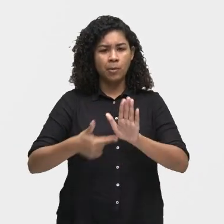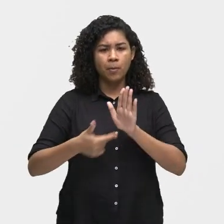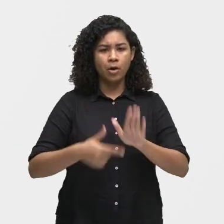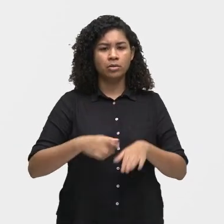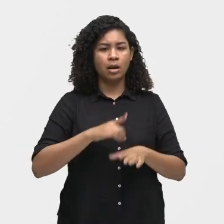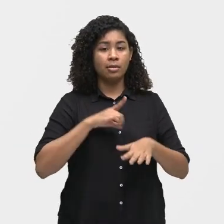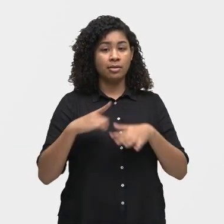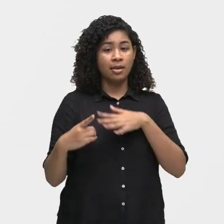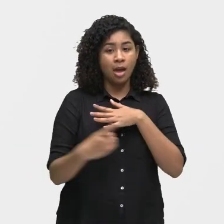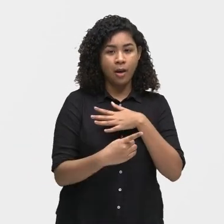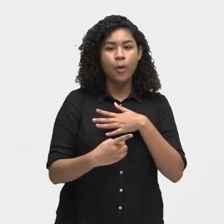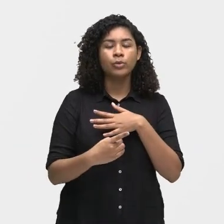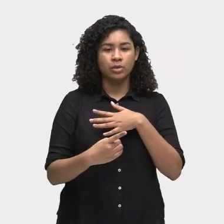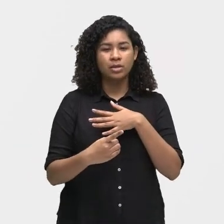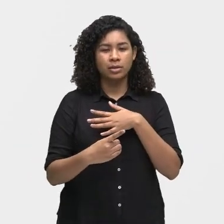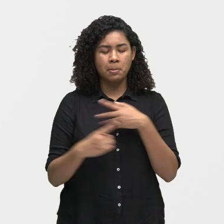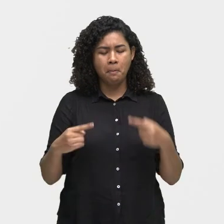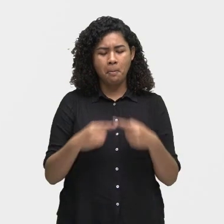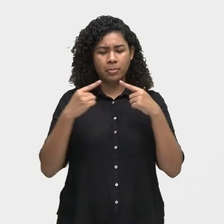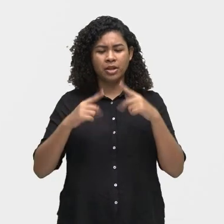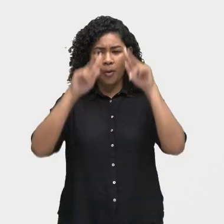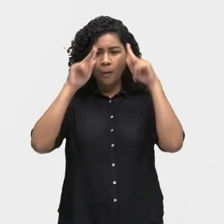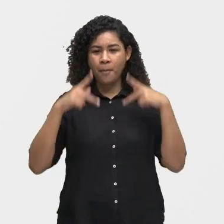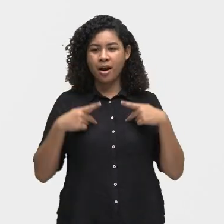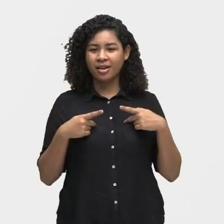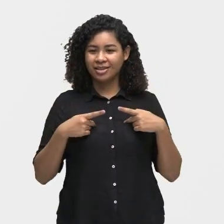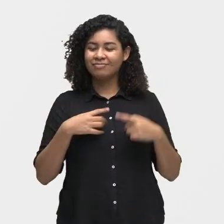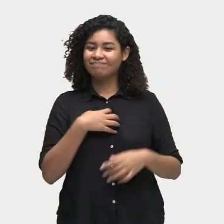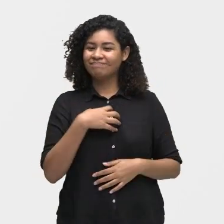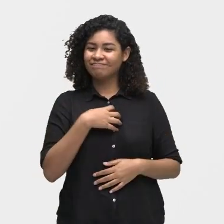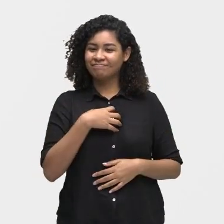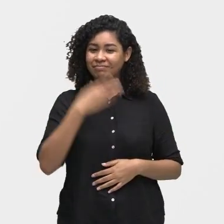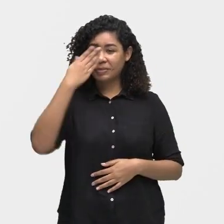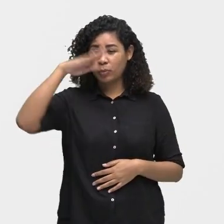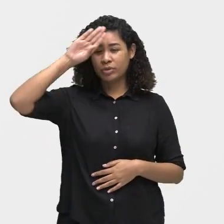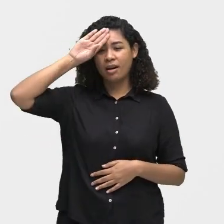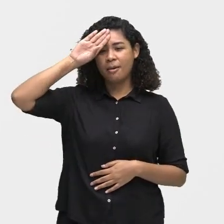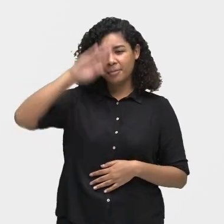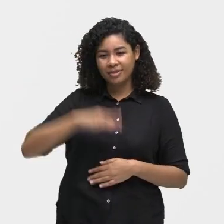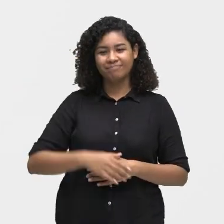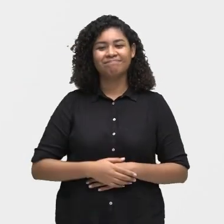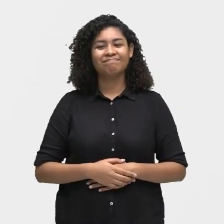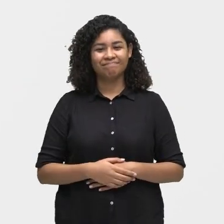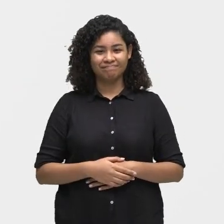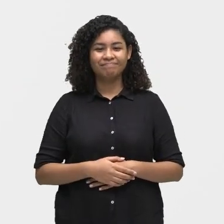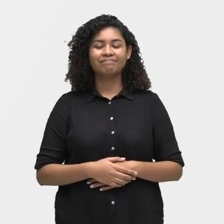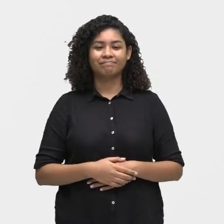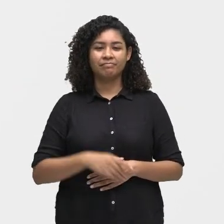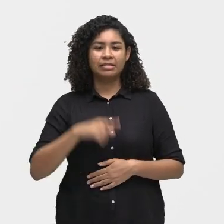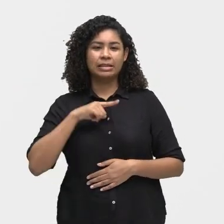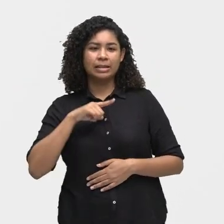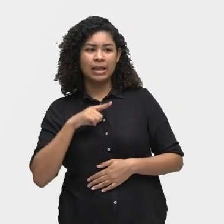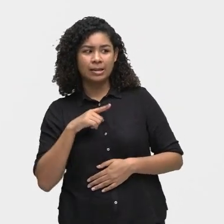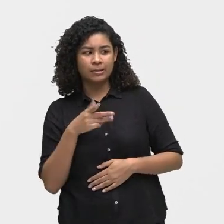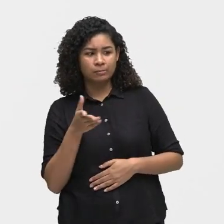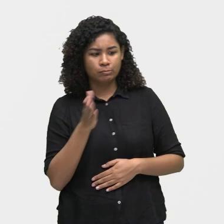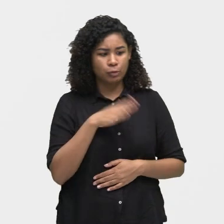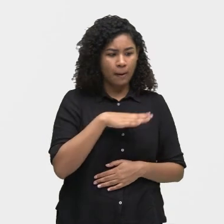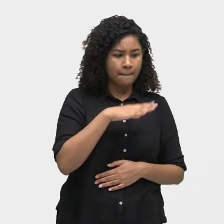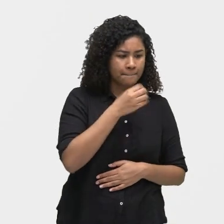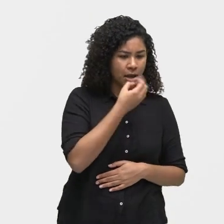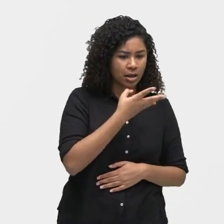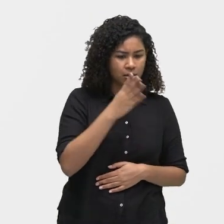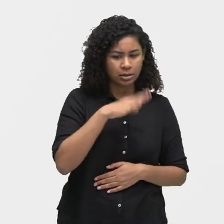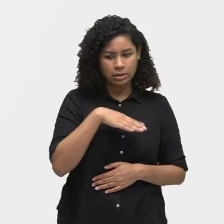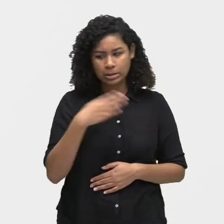drama humano, no terreno ético, que ora é bom e ora é mal. Já no monoteísmo,